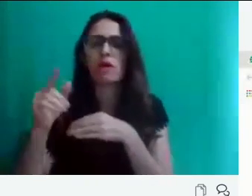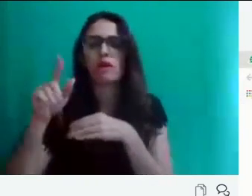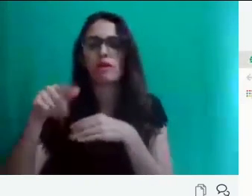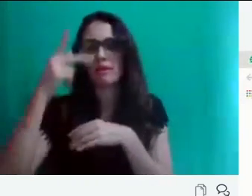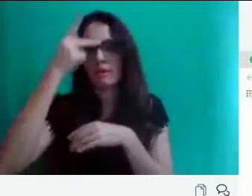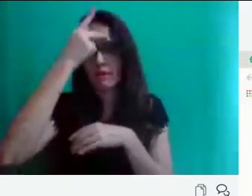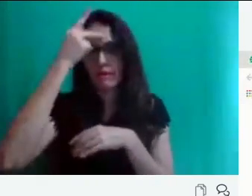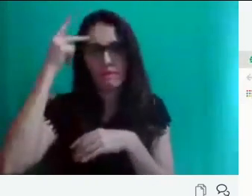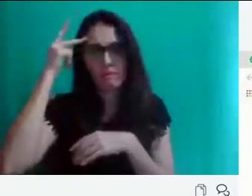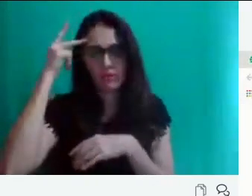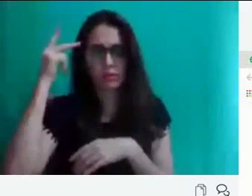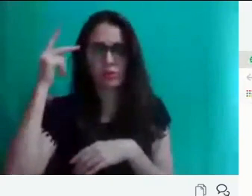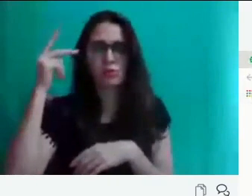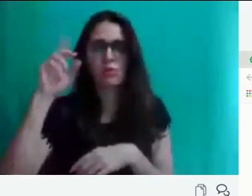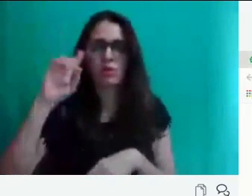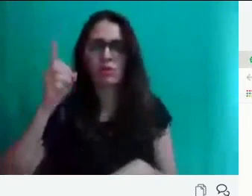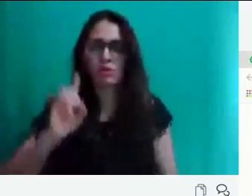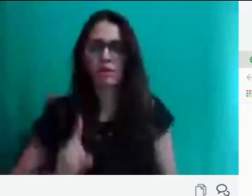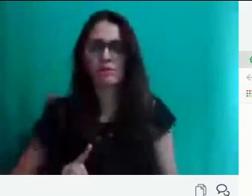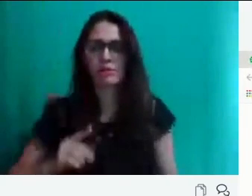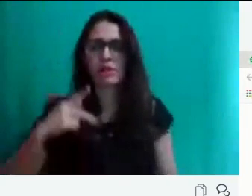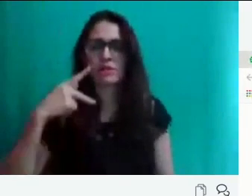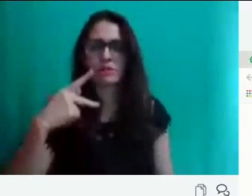com deficiência.